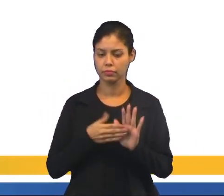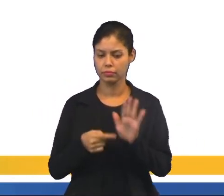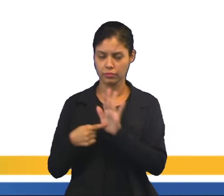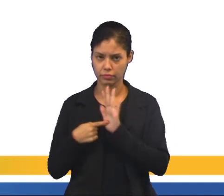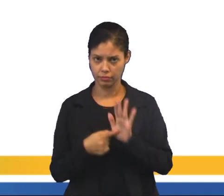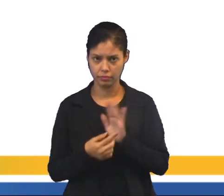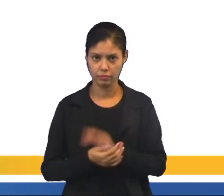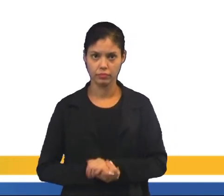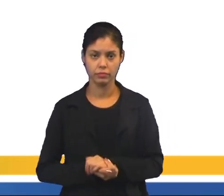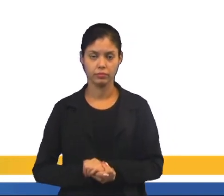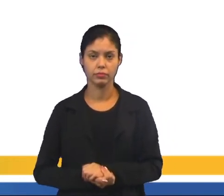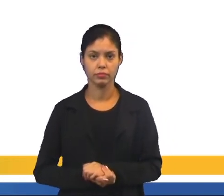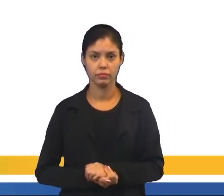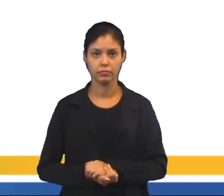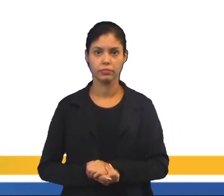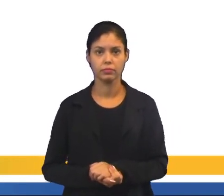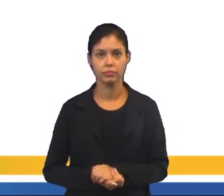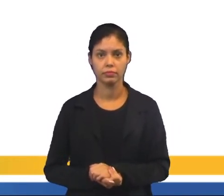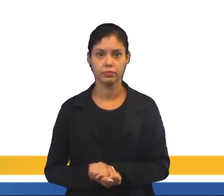conferir?